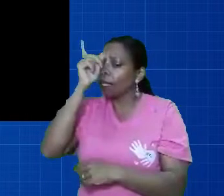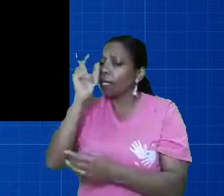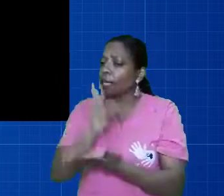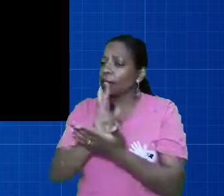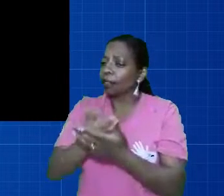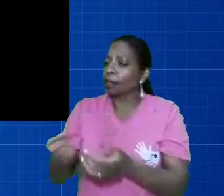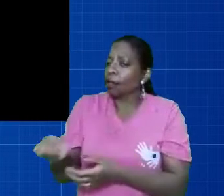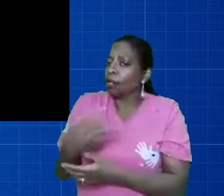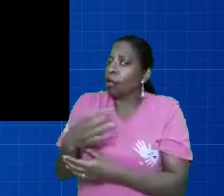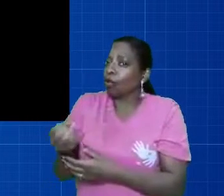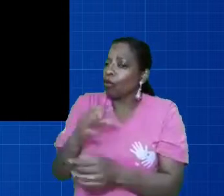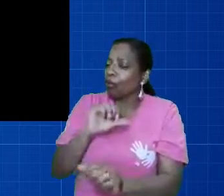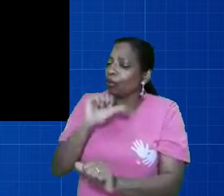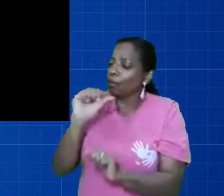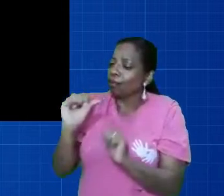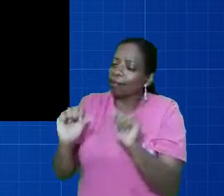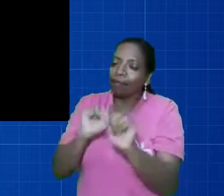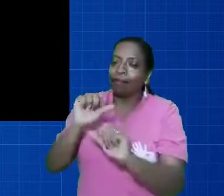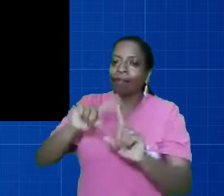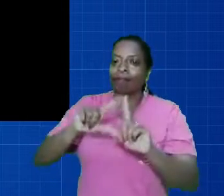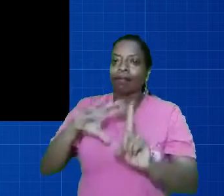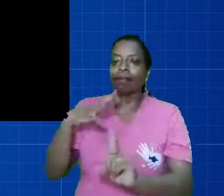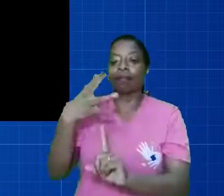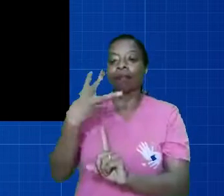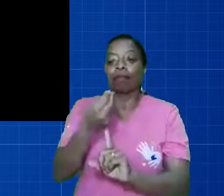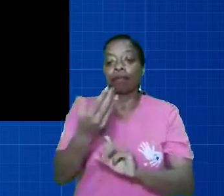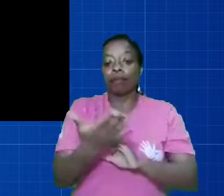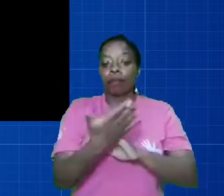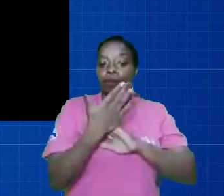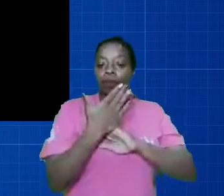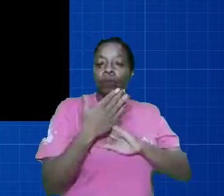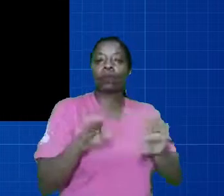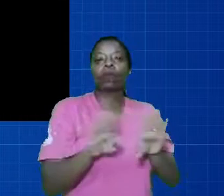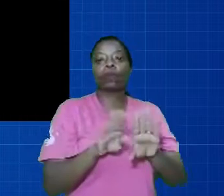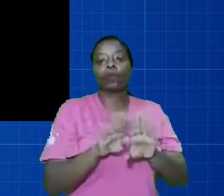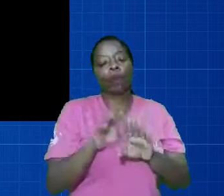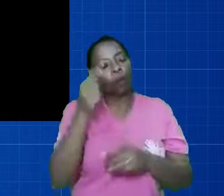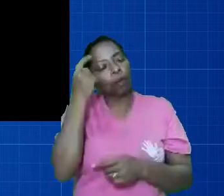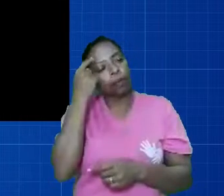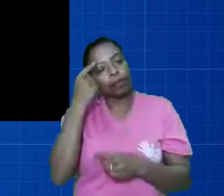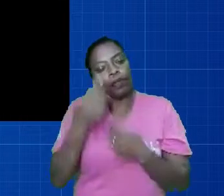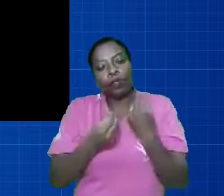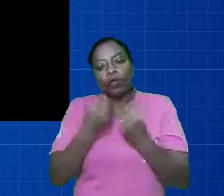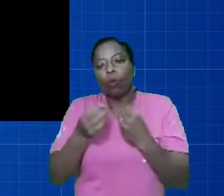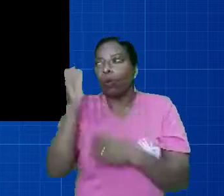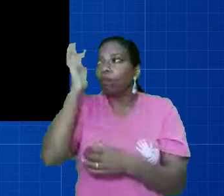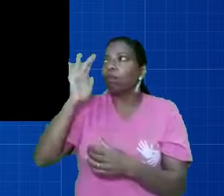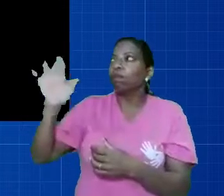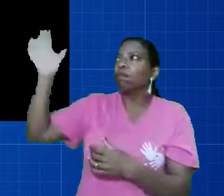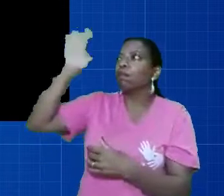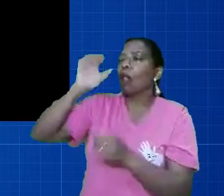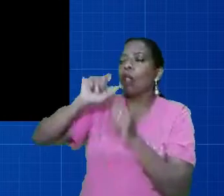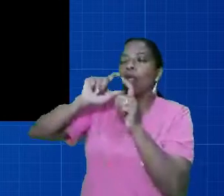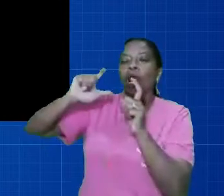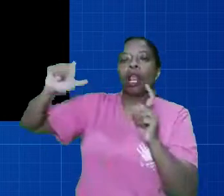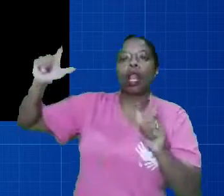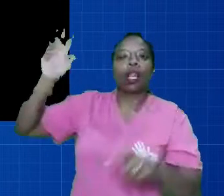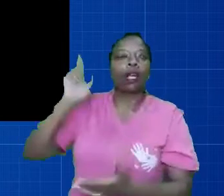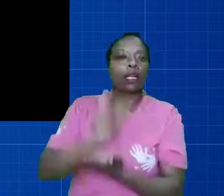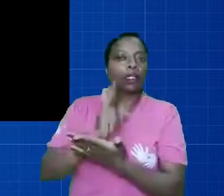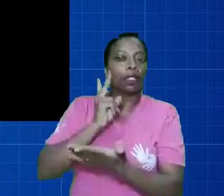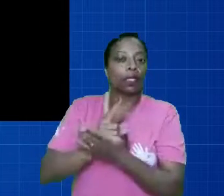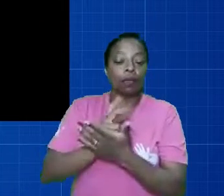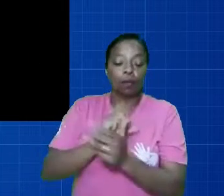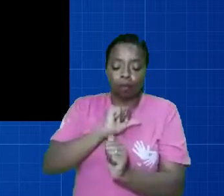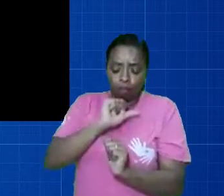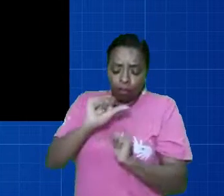este aspecto amplo de reflexão e sempre aprimorando aquilo que a gente já